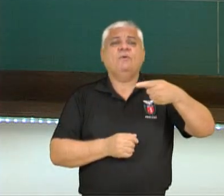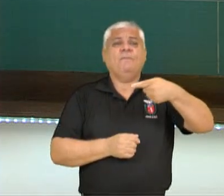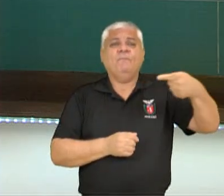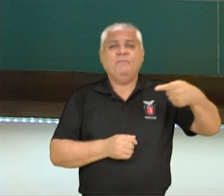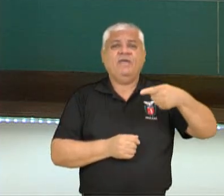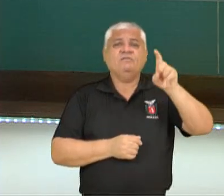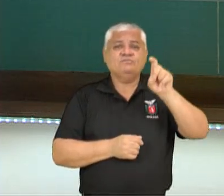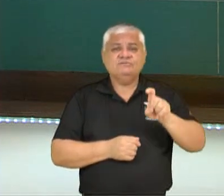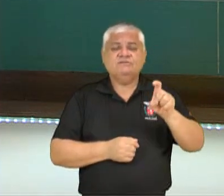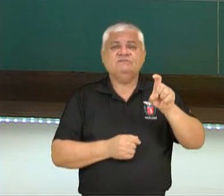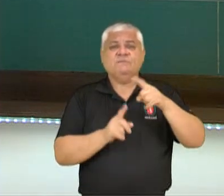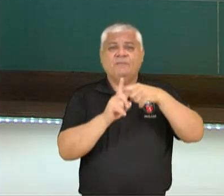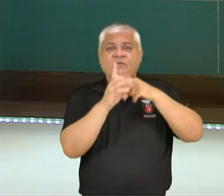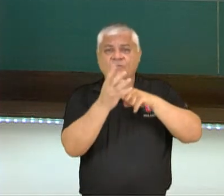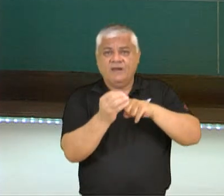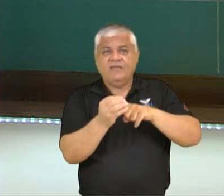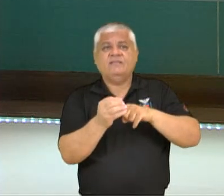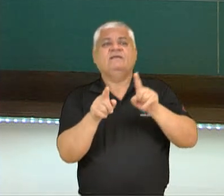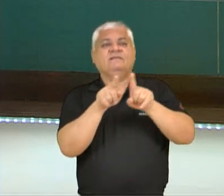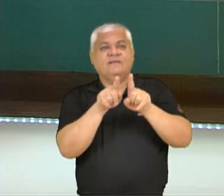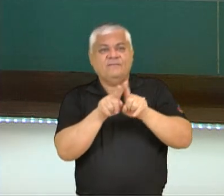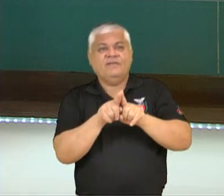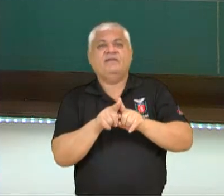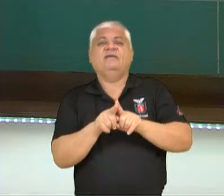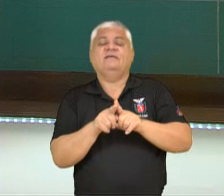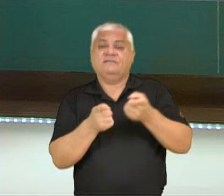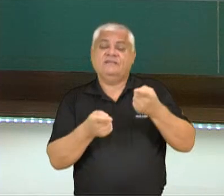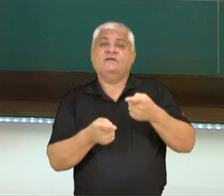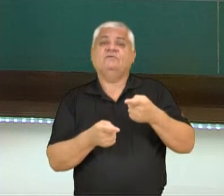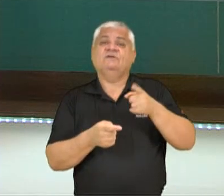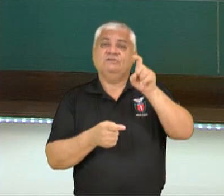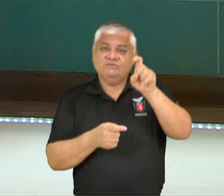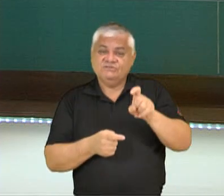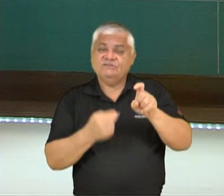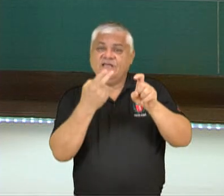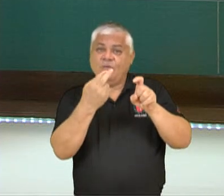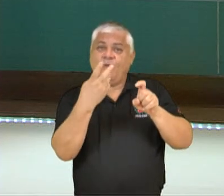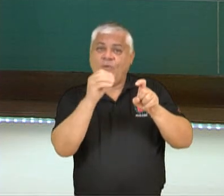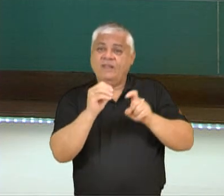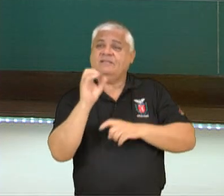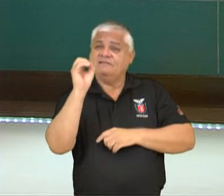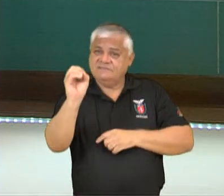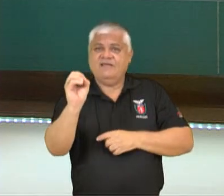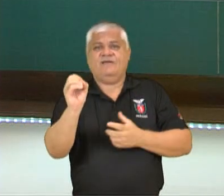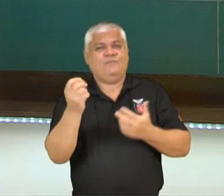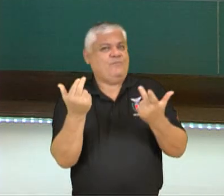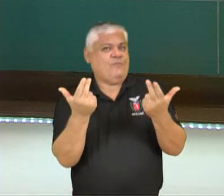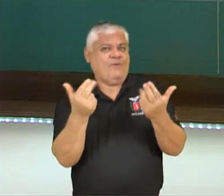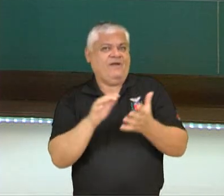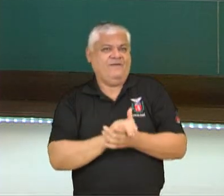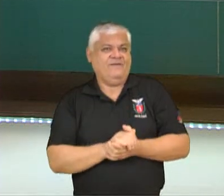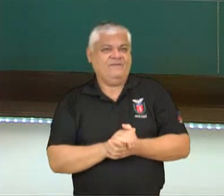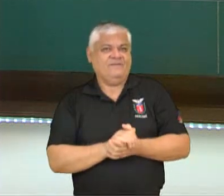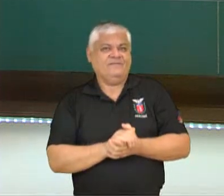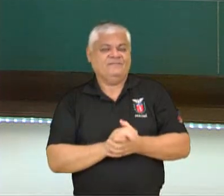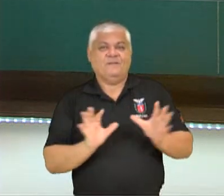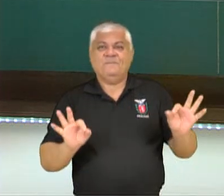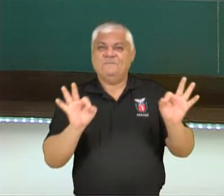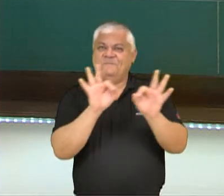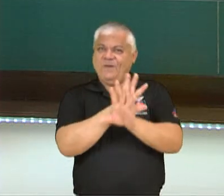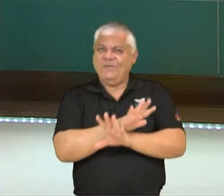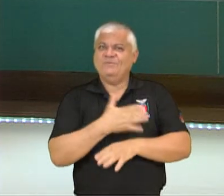40, quando que ele é igual a zero? Quando x for igual a 40, conforme a resolução da equação. Então, acabamos